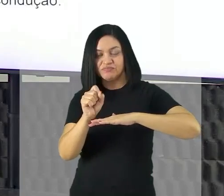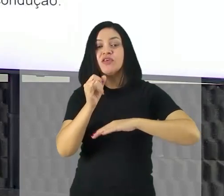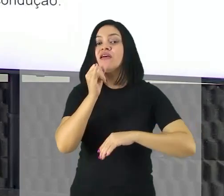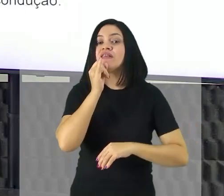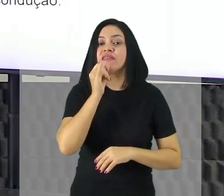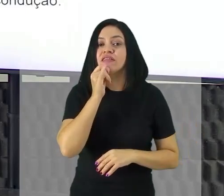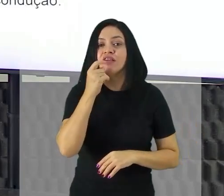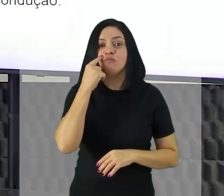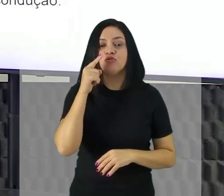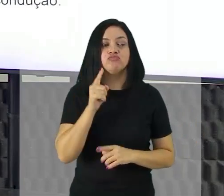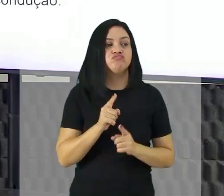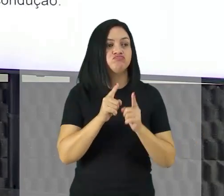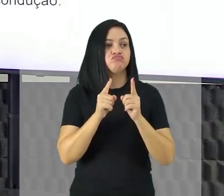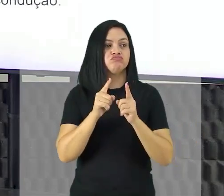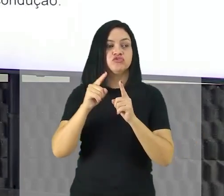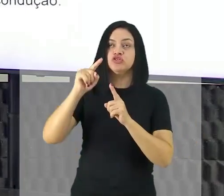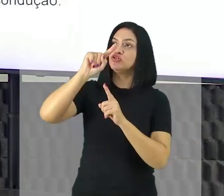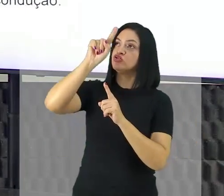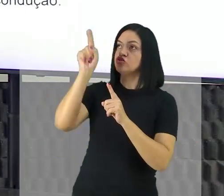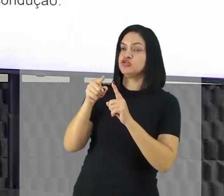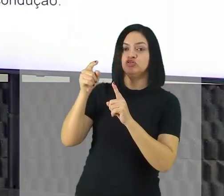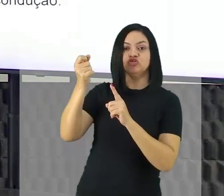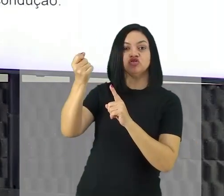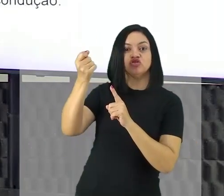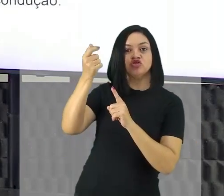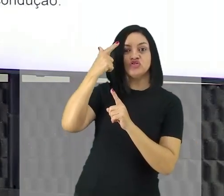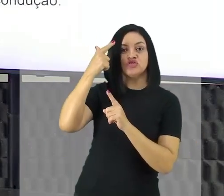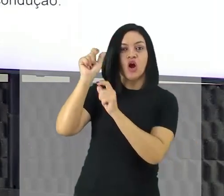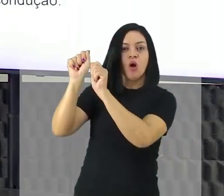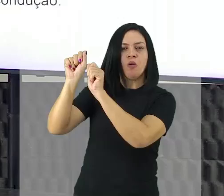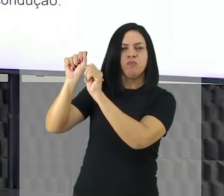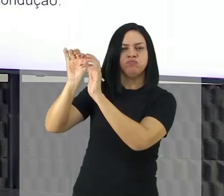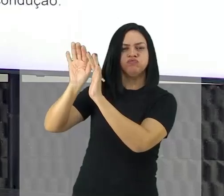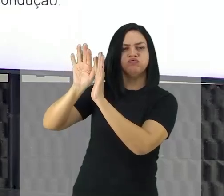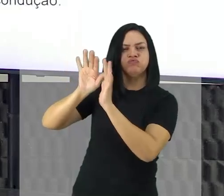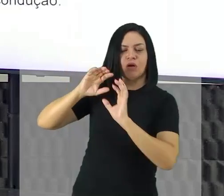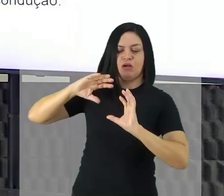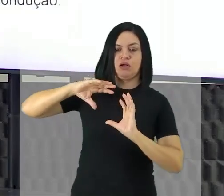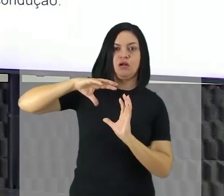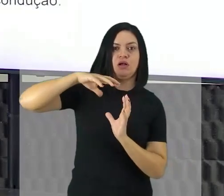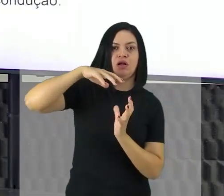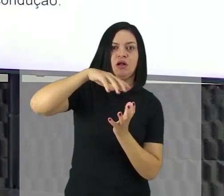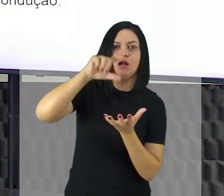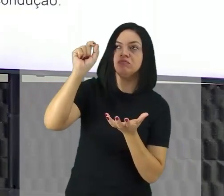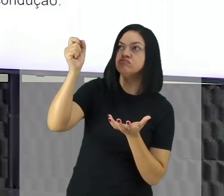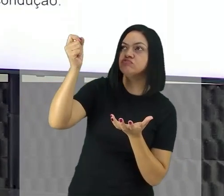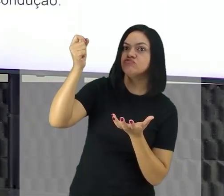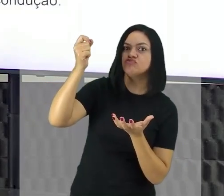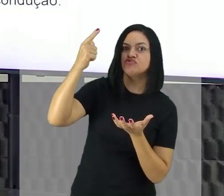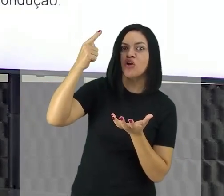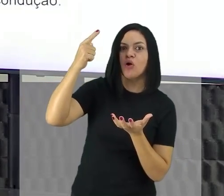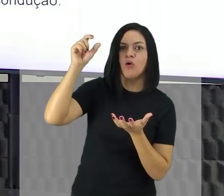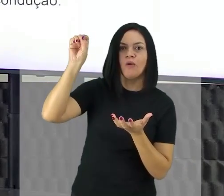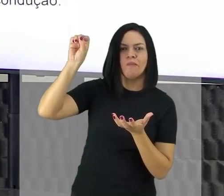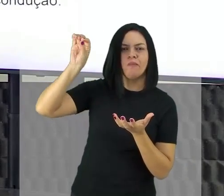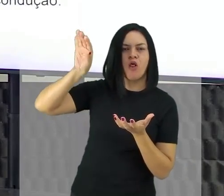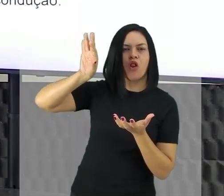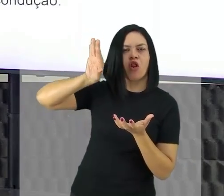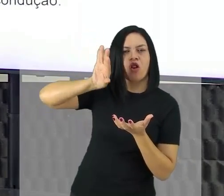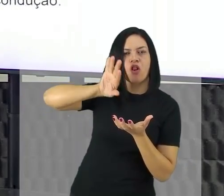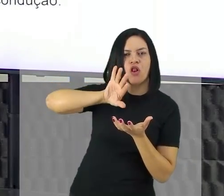Sol. O calor que sai do Sol e chega até o nosso planetinha, o nosso pequeno